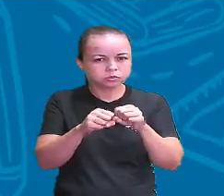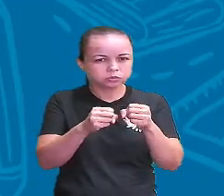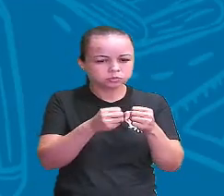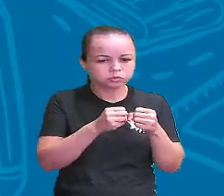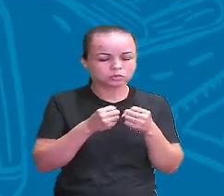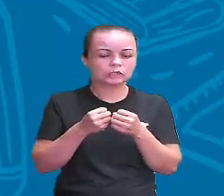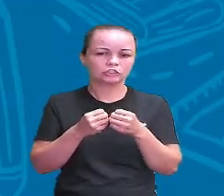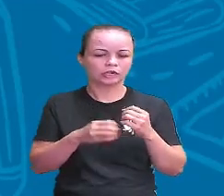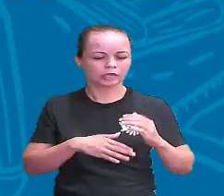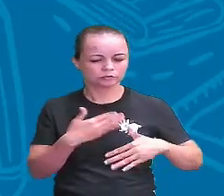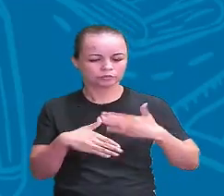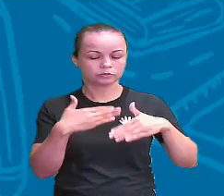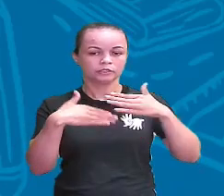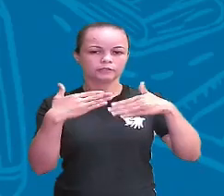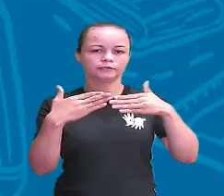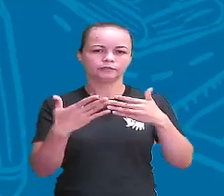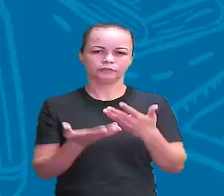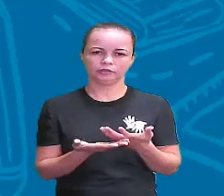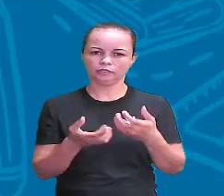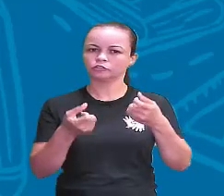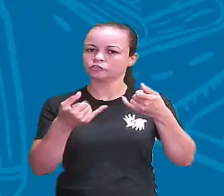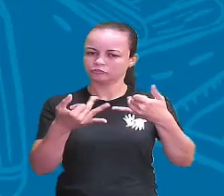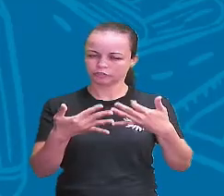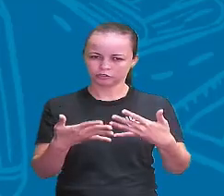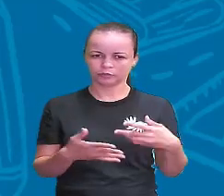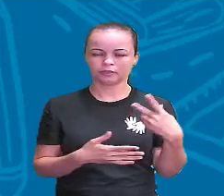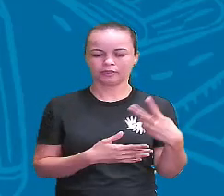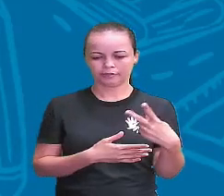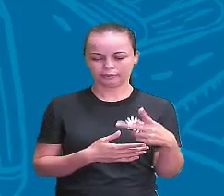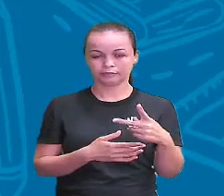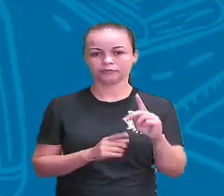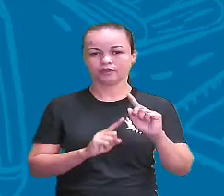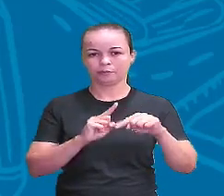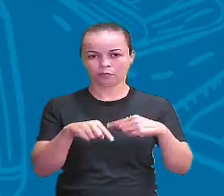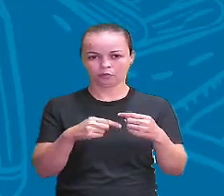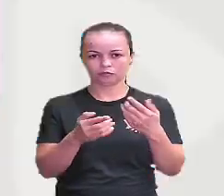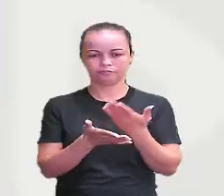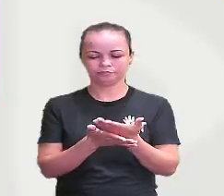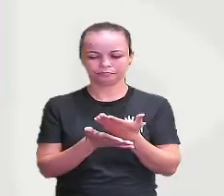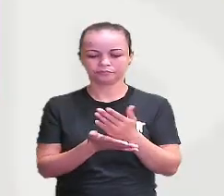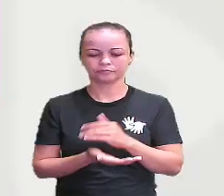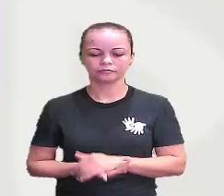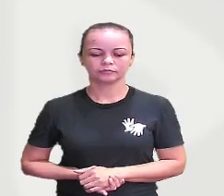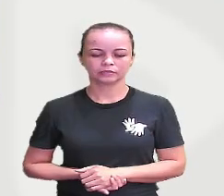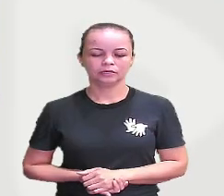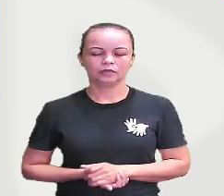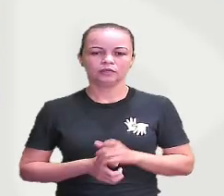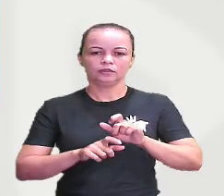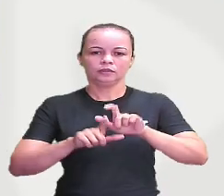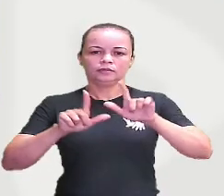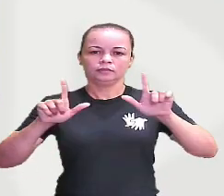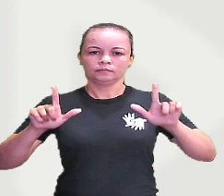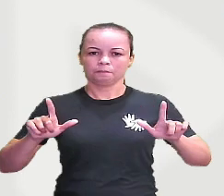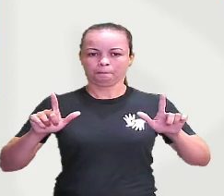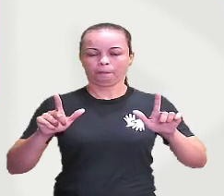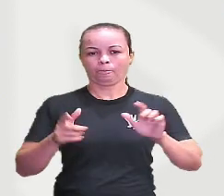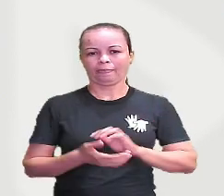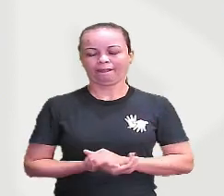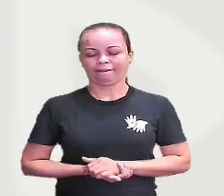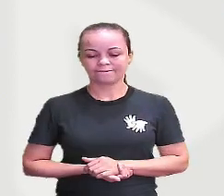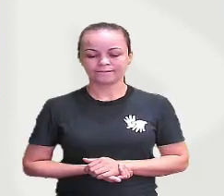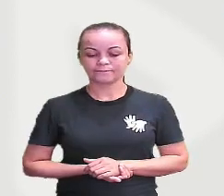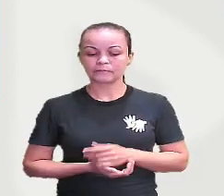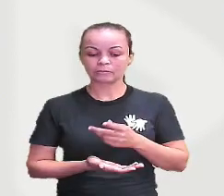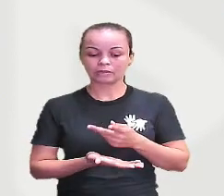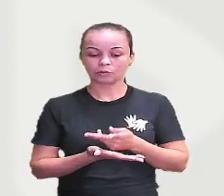muita energia, e a gente vai falar isso com certeza no decorrer da nossa aula. Abre novamente essa imagem aí, por favor, produção. E aí, como eu estava falando, ocorre